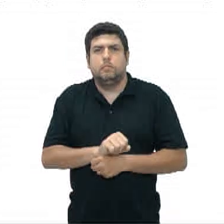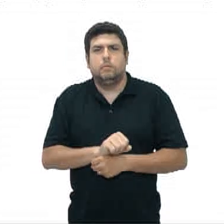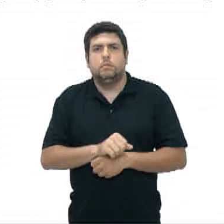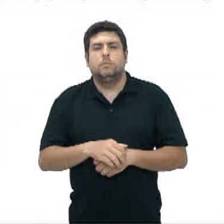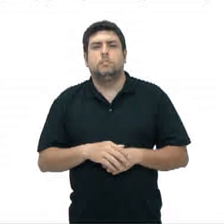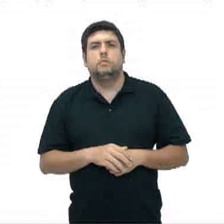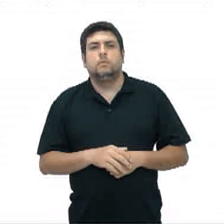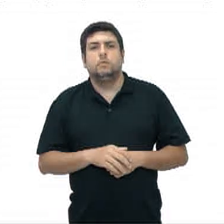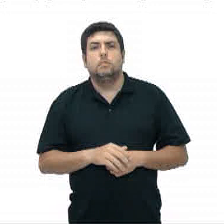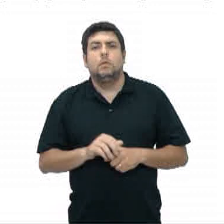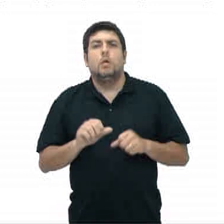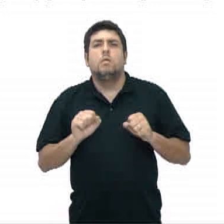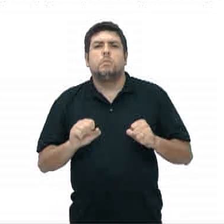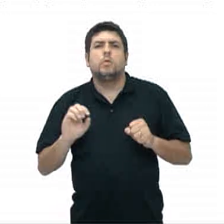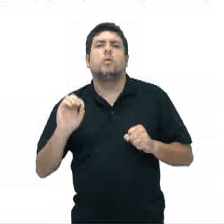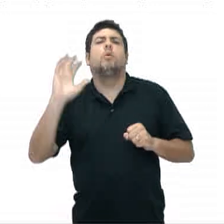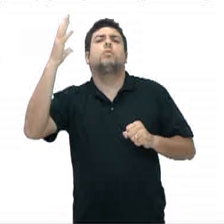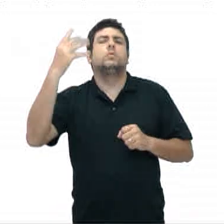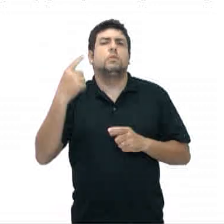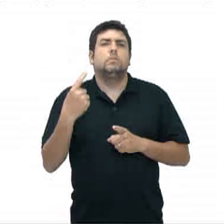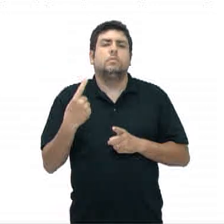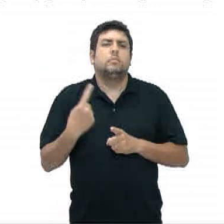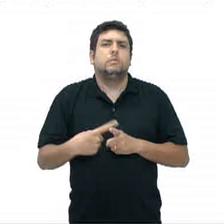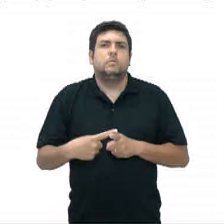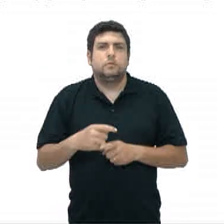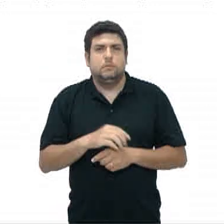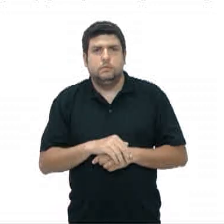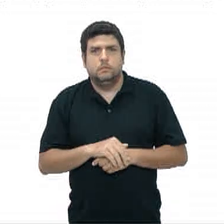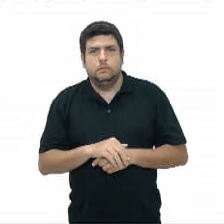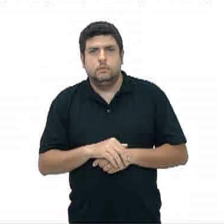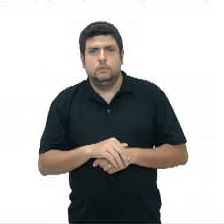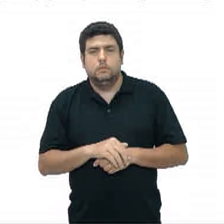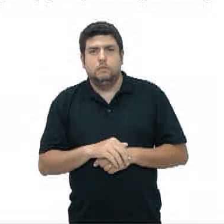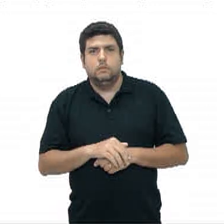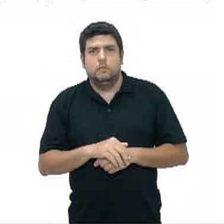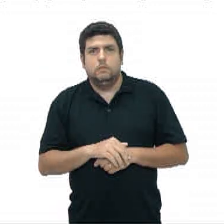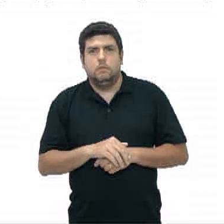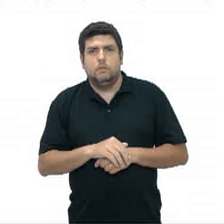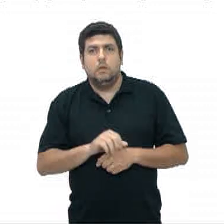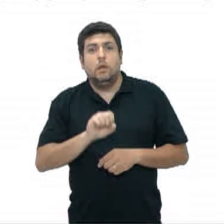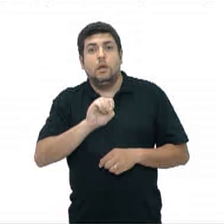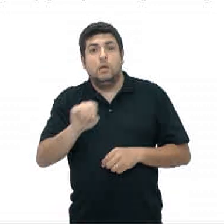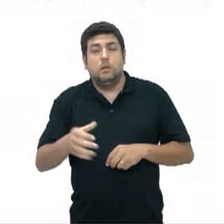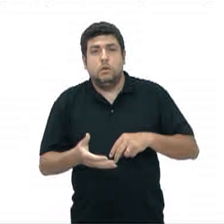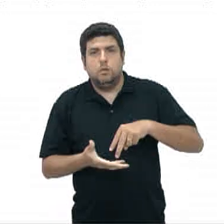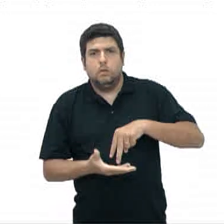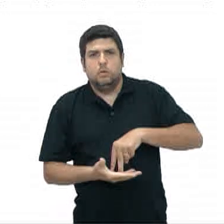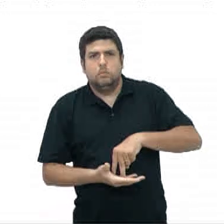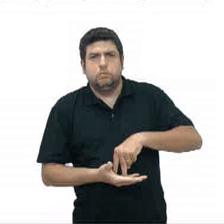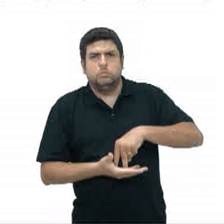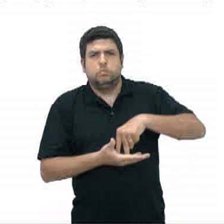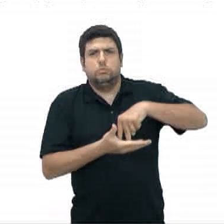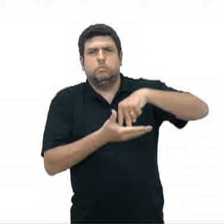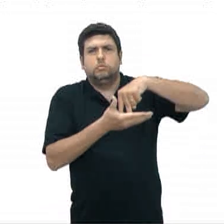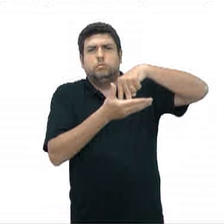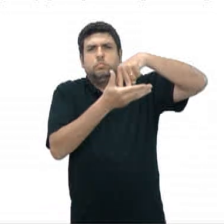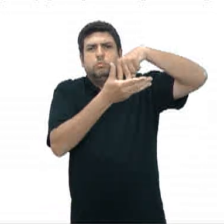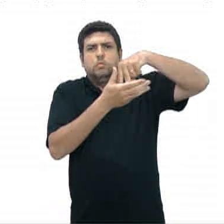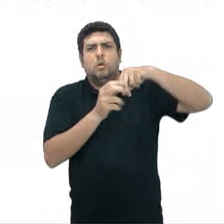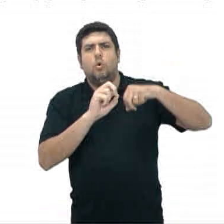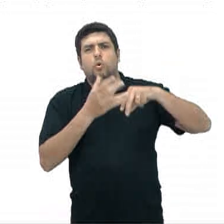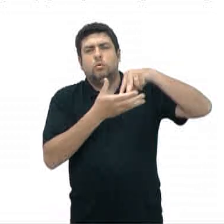pode ocorrer. Por que isso ocorre? Quando o elevador sobe ou desce em movimento uniforme.